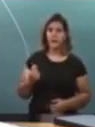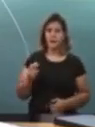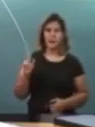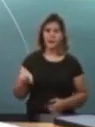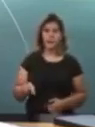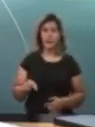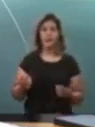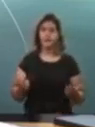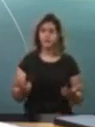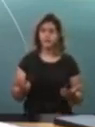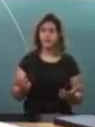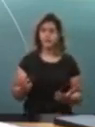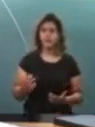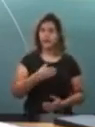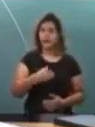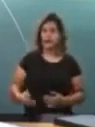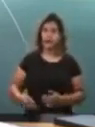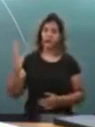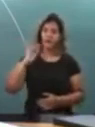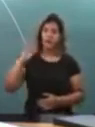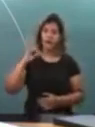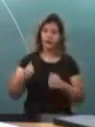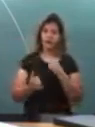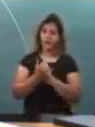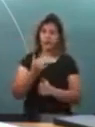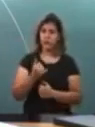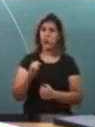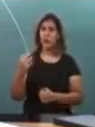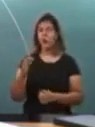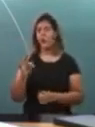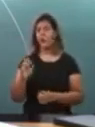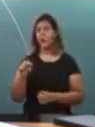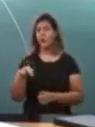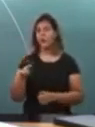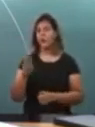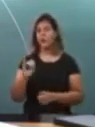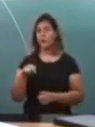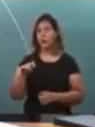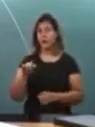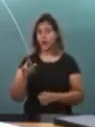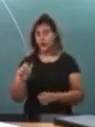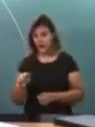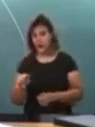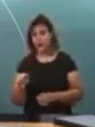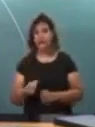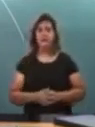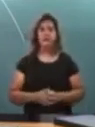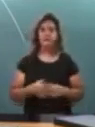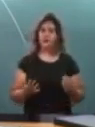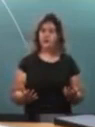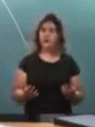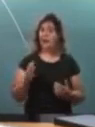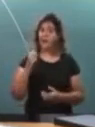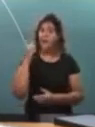verdadeira caloteira, a governadora Fátima Bezerra. O nome também certo é trambiqueira, a governadora Fátima Bezerra. Então